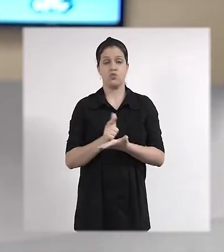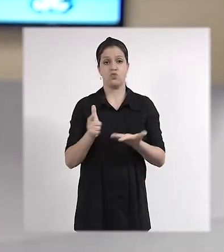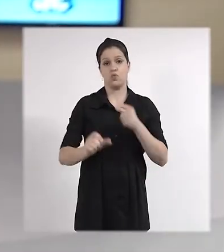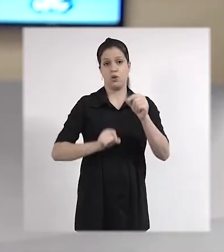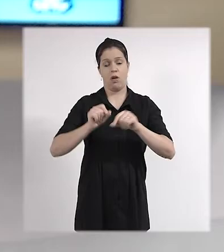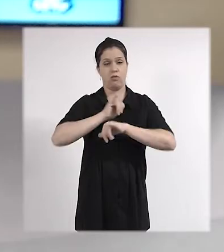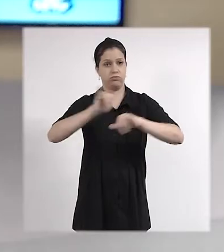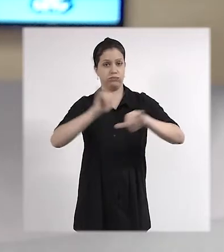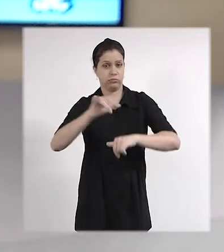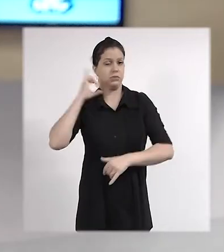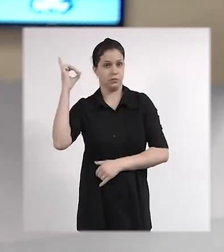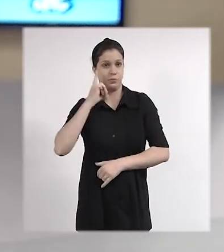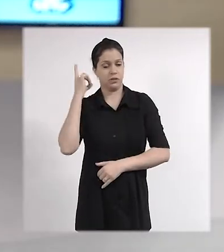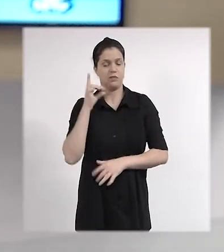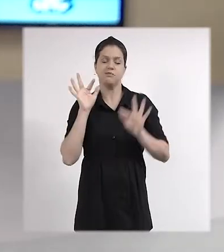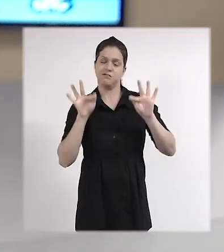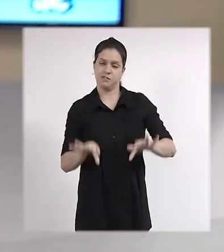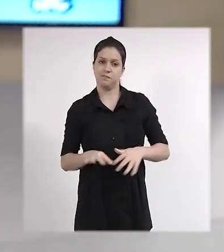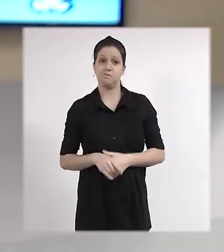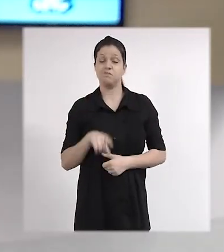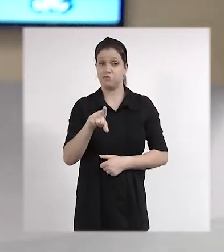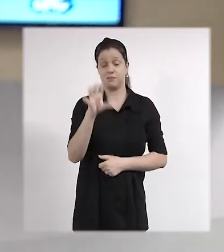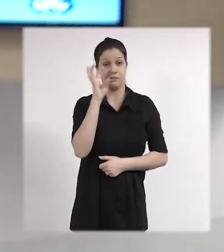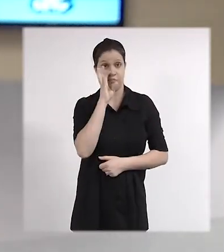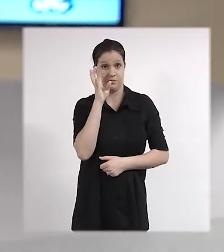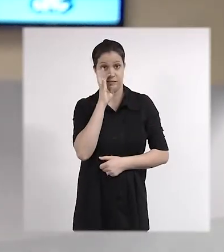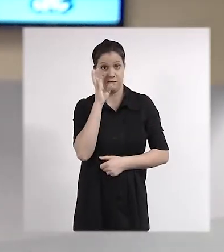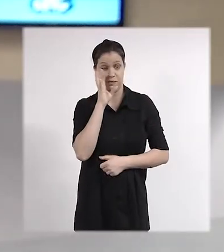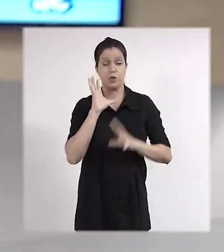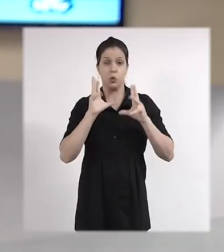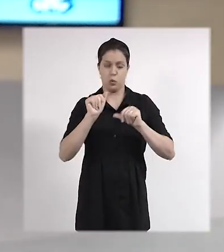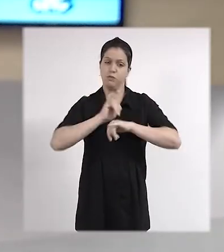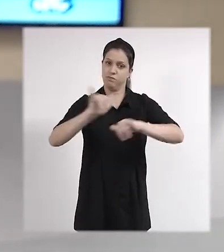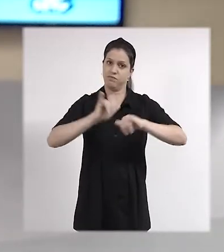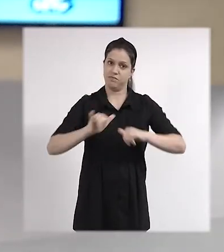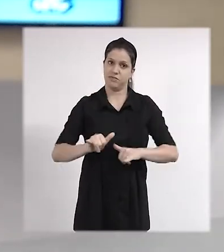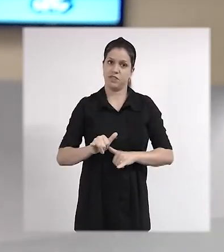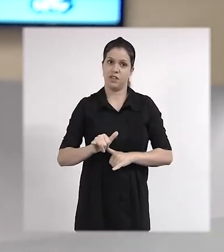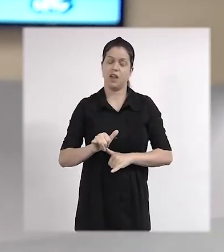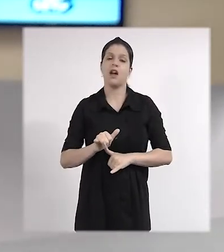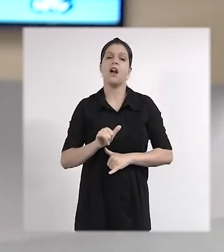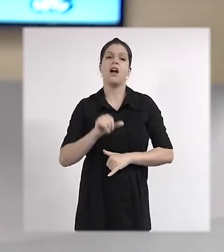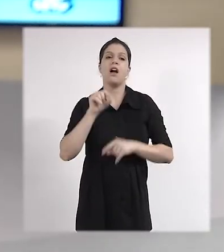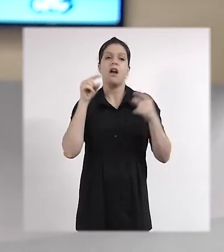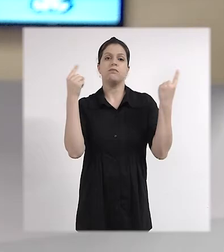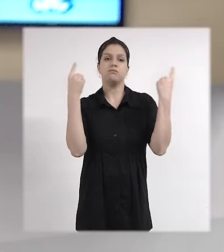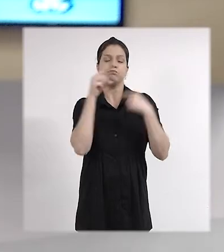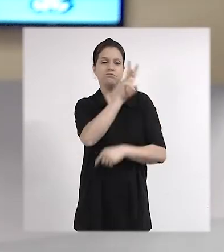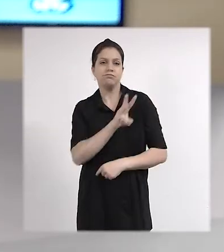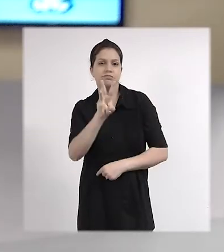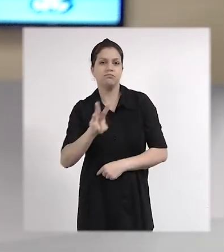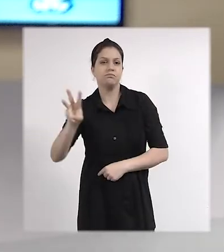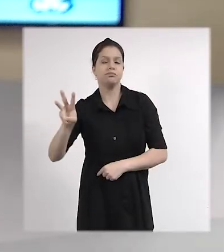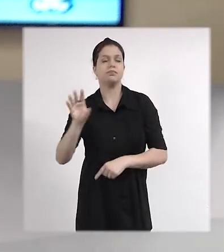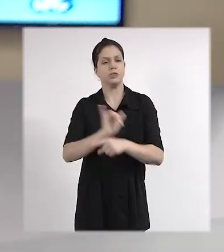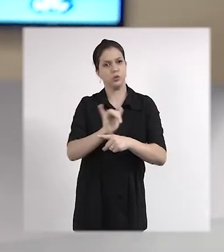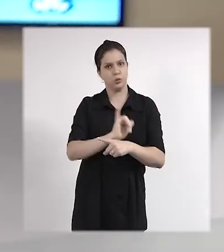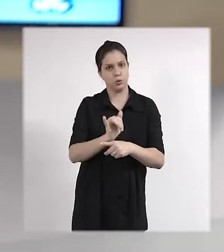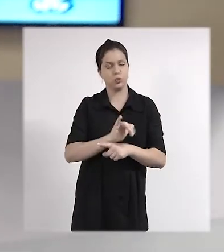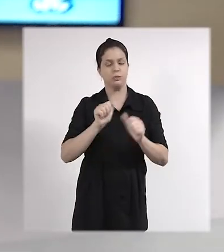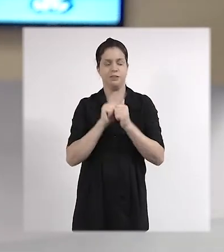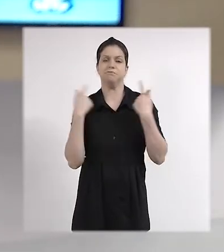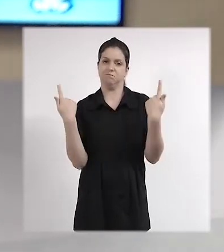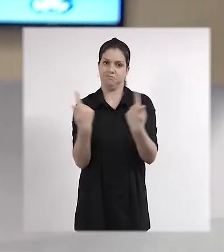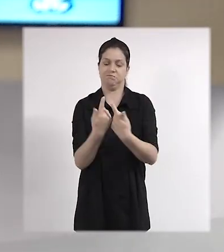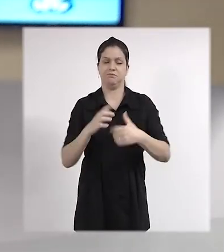fica por aqui. Você acompanha essas e outras reportagens no canal do YouTube da Casa de Leis.